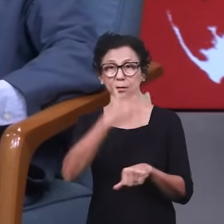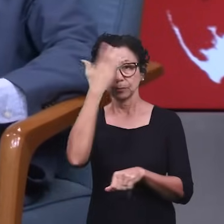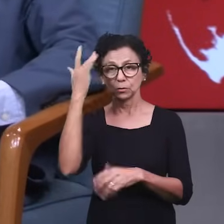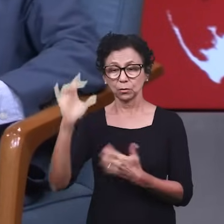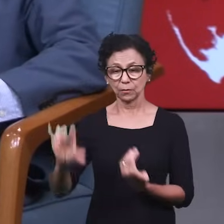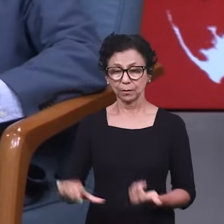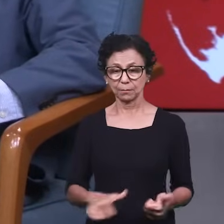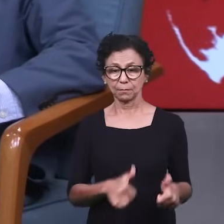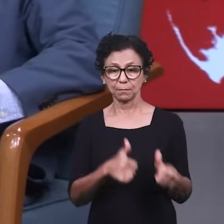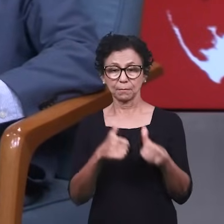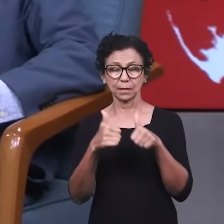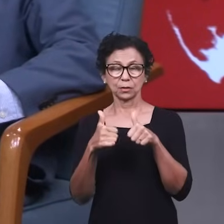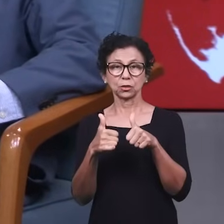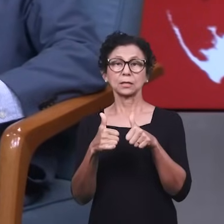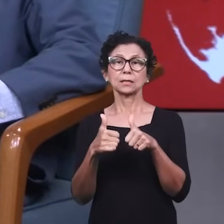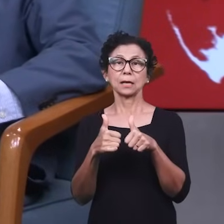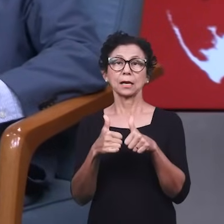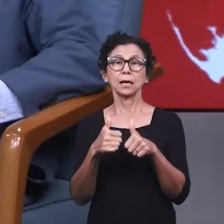dom espiritual.